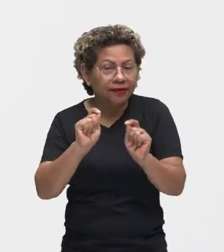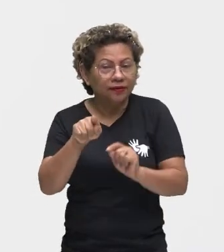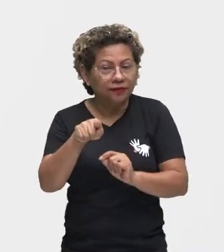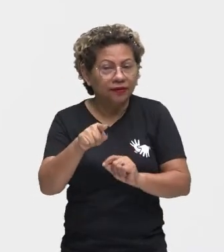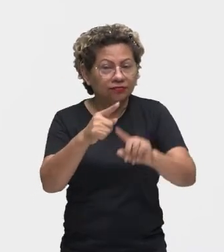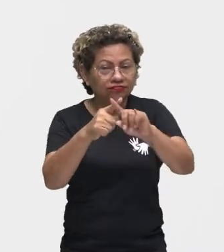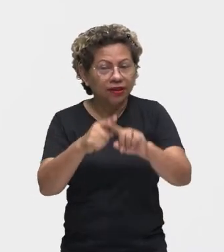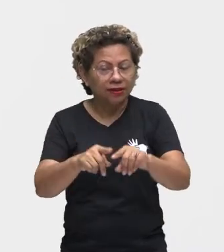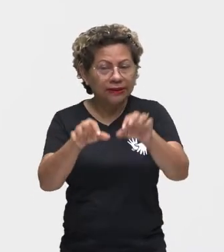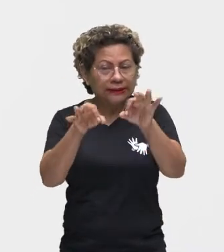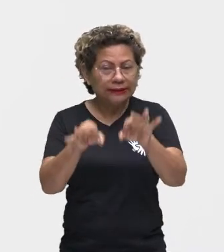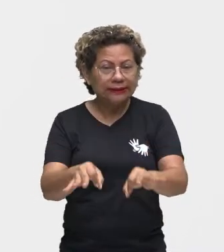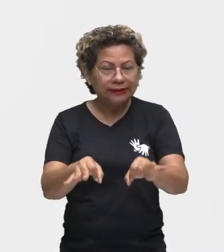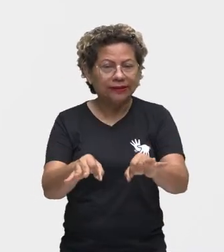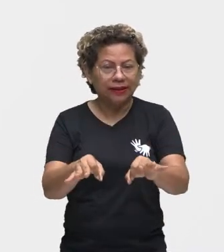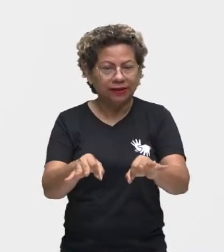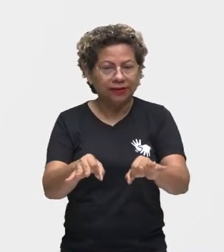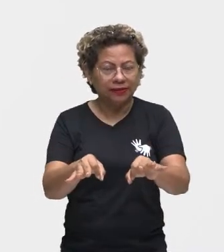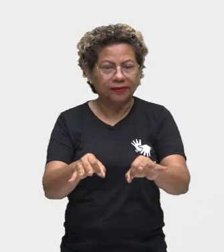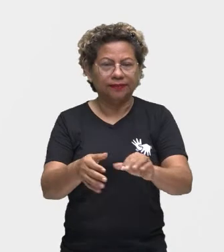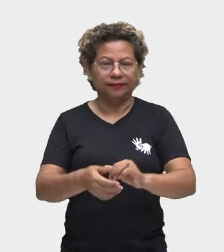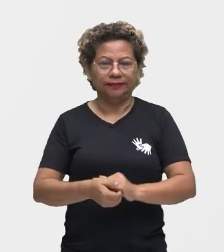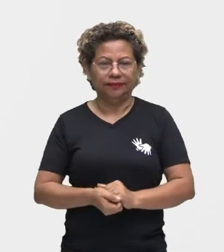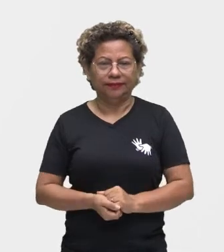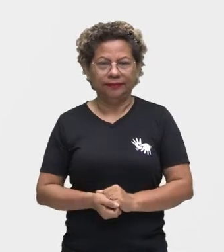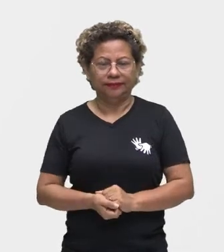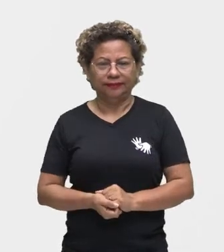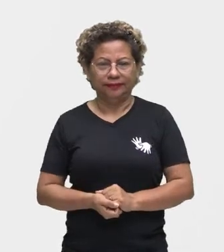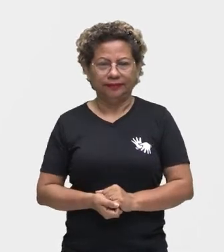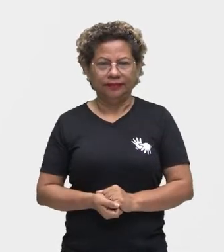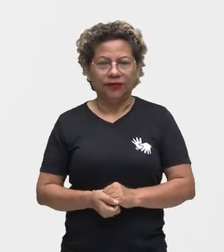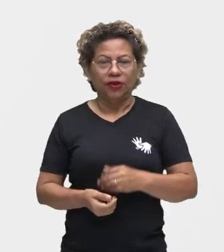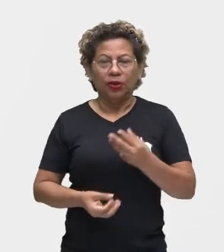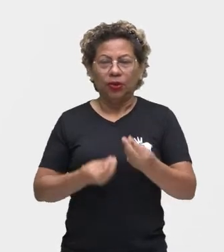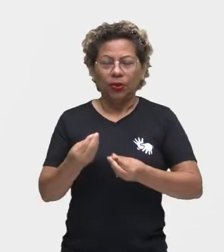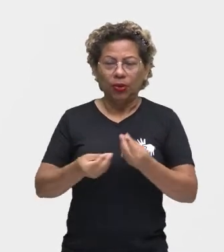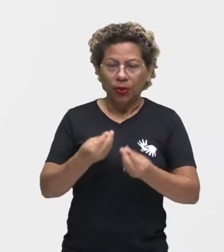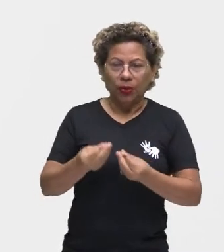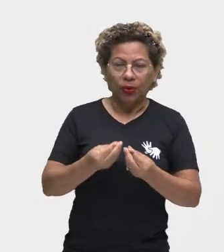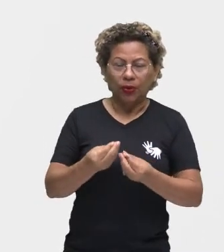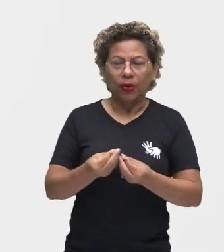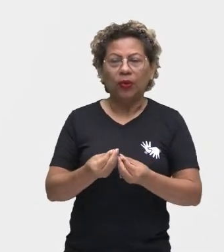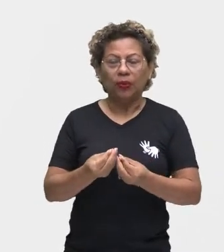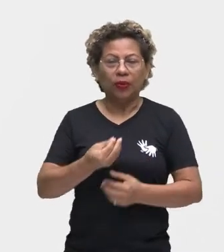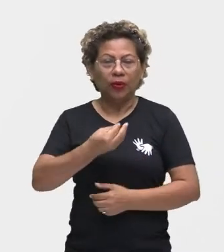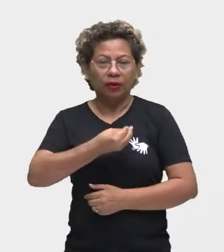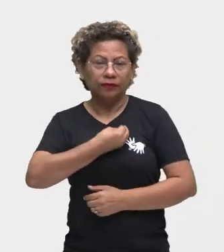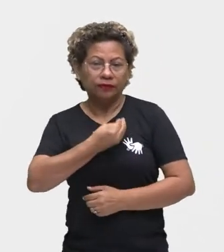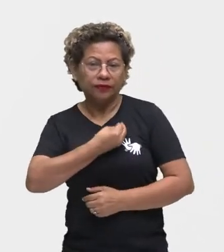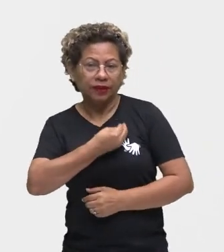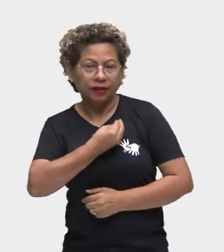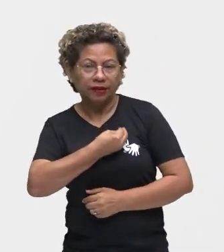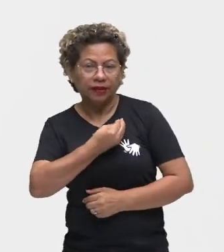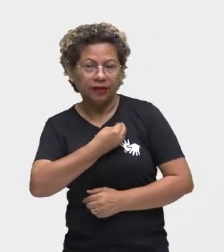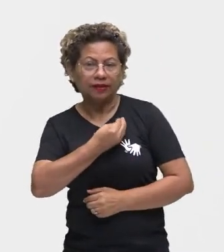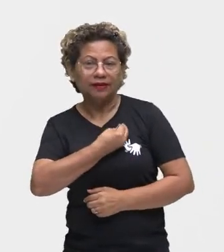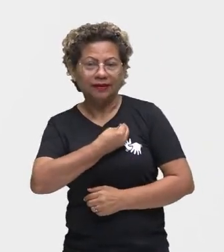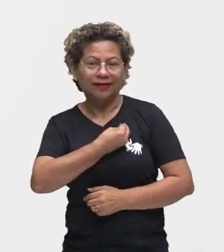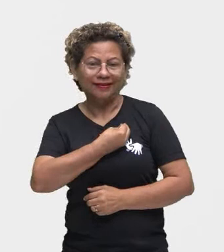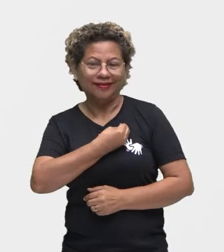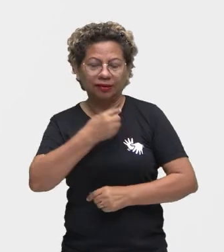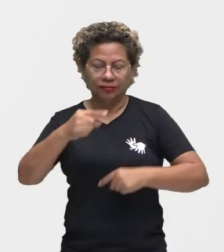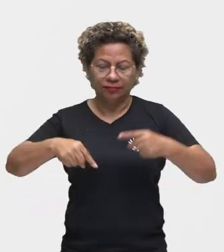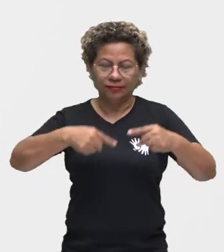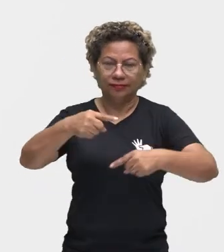A respeito da reprodução das briófitas, marque a alternativa